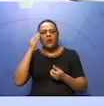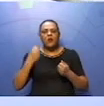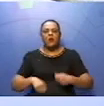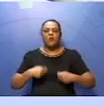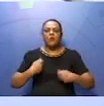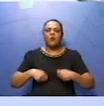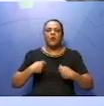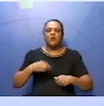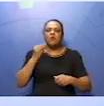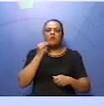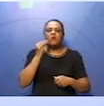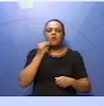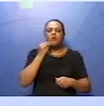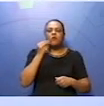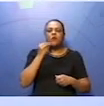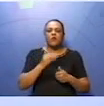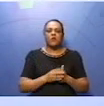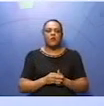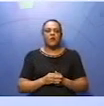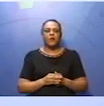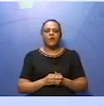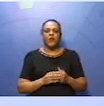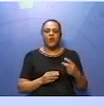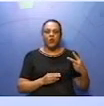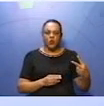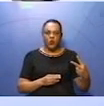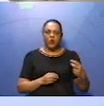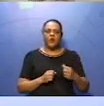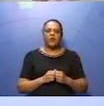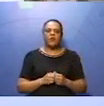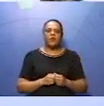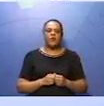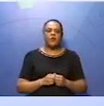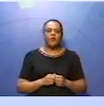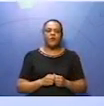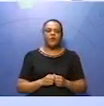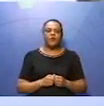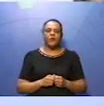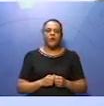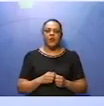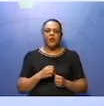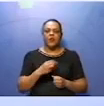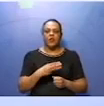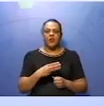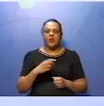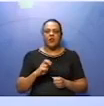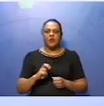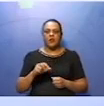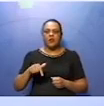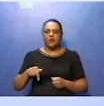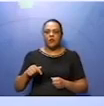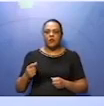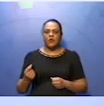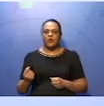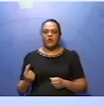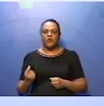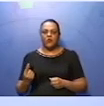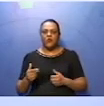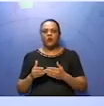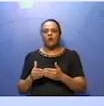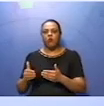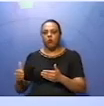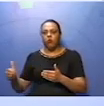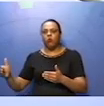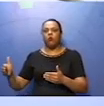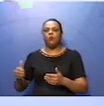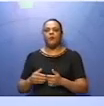não tem outro jeito. Então, o primeiro número primo é o 2, né? Depois o 3, 5, 7, 11 e assim por